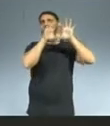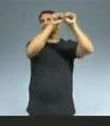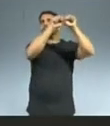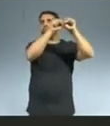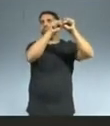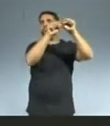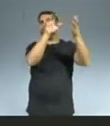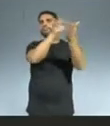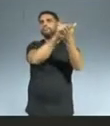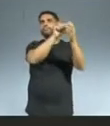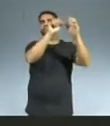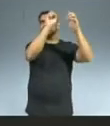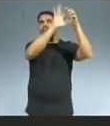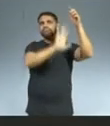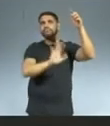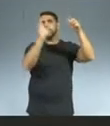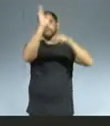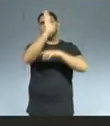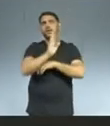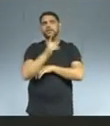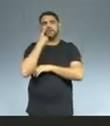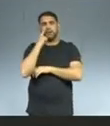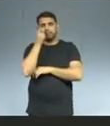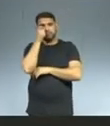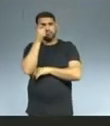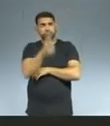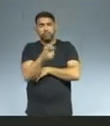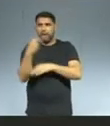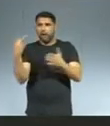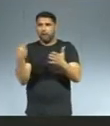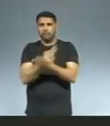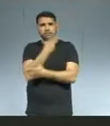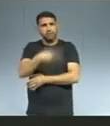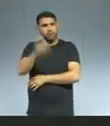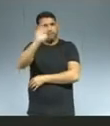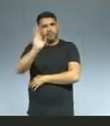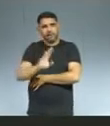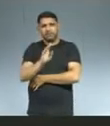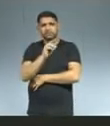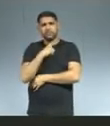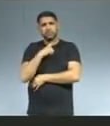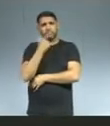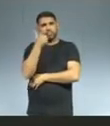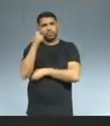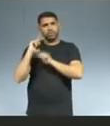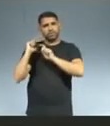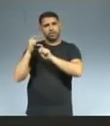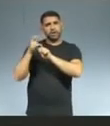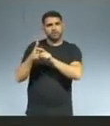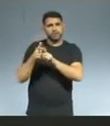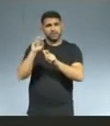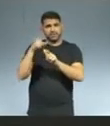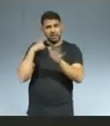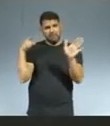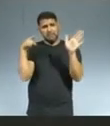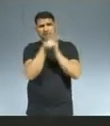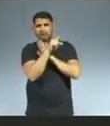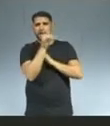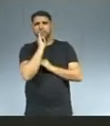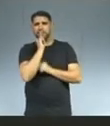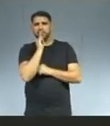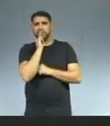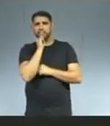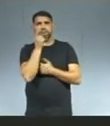ocupando uma grande parte do nosso país é uma coisa impressionante o que aconteceu no Brasil não são duas gerações se você